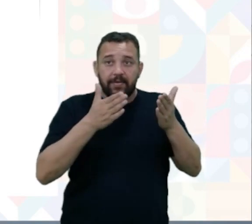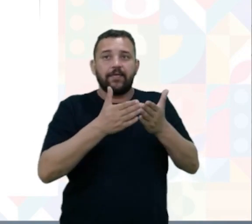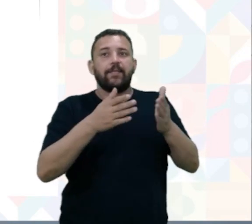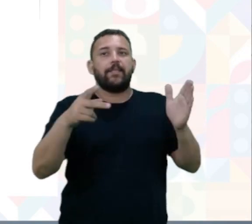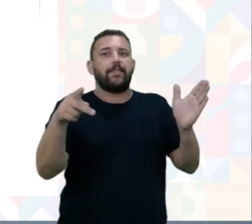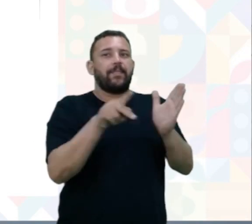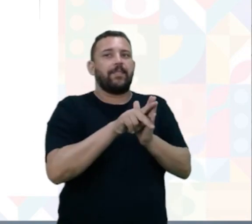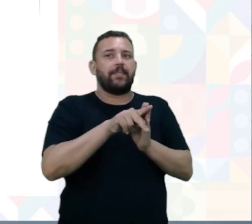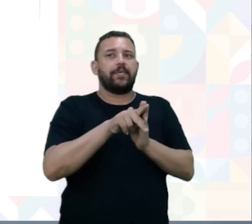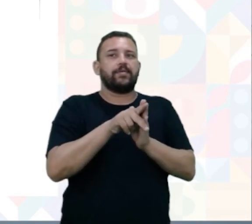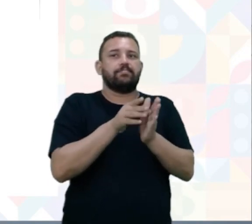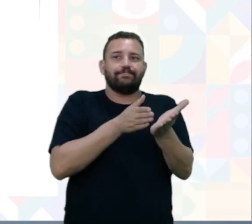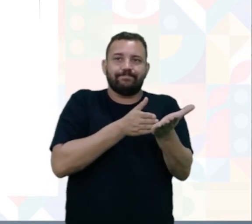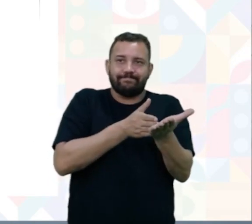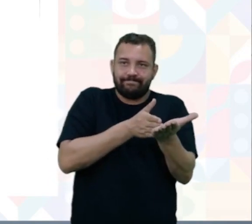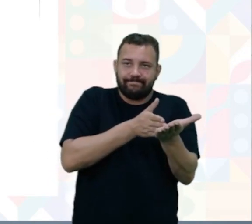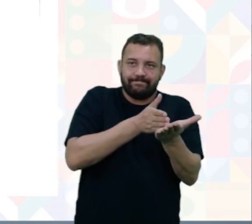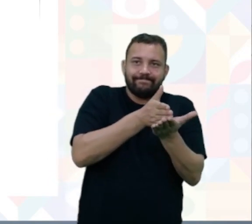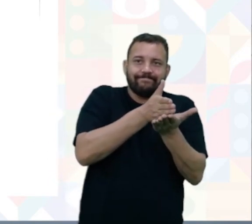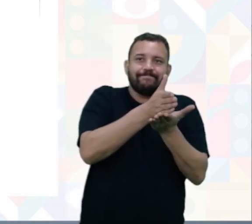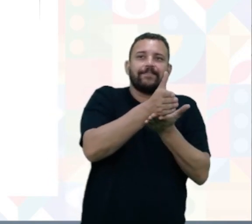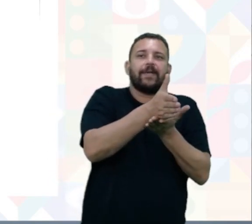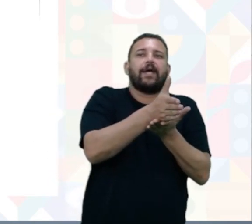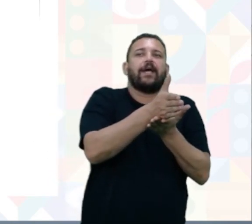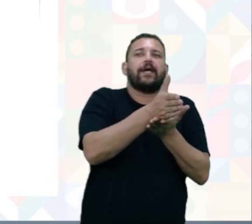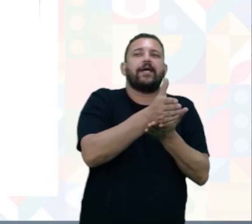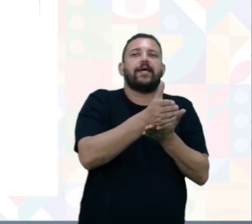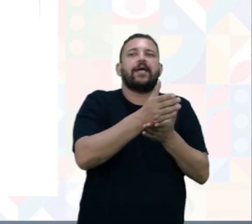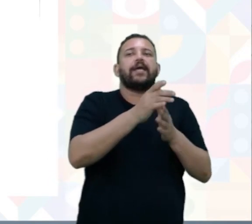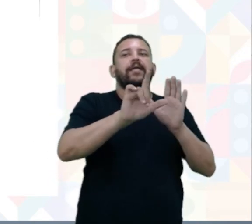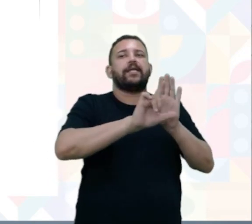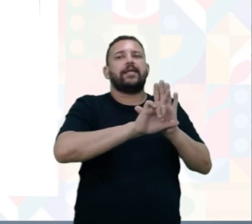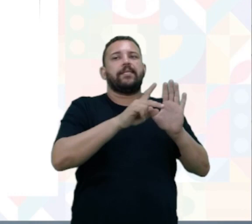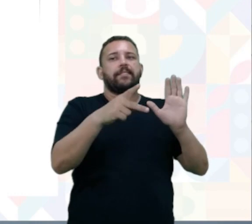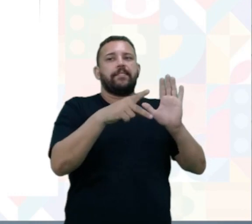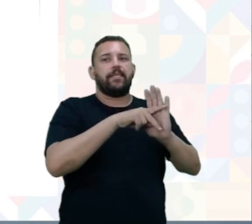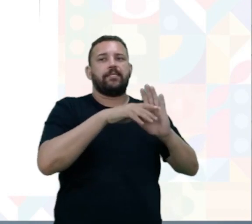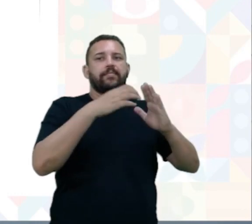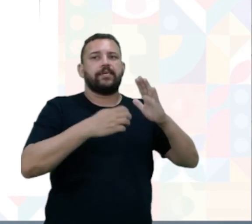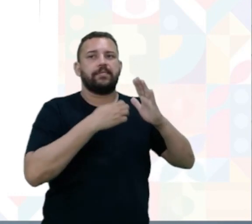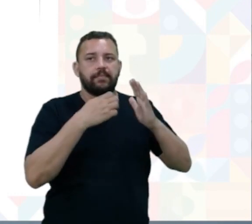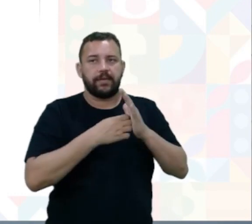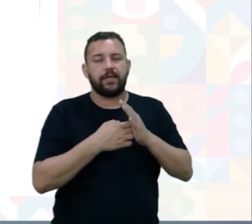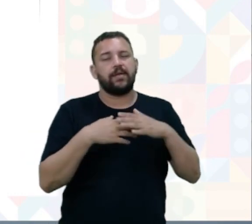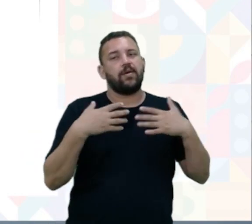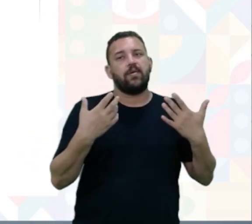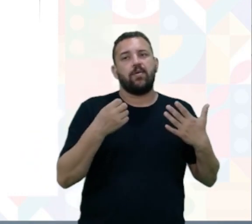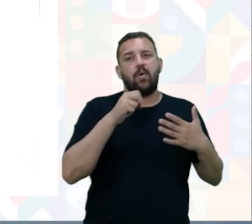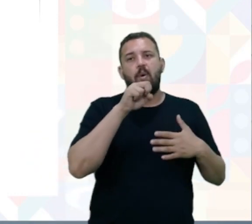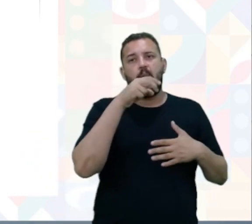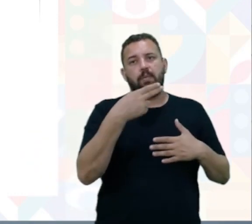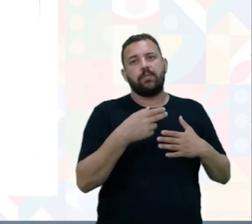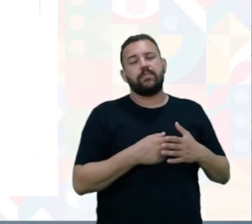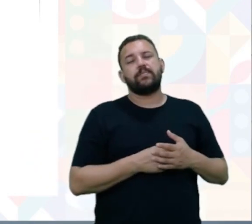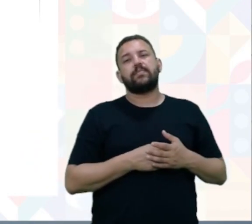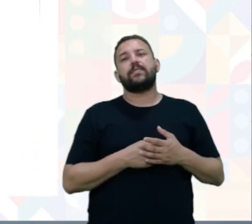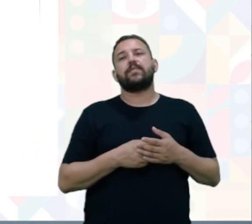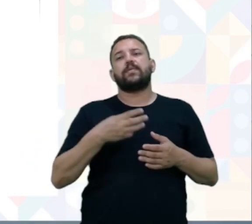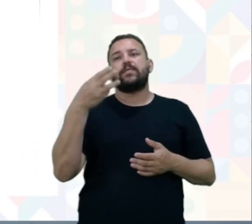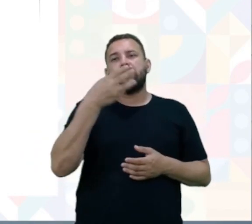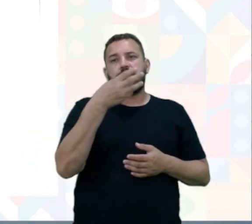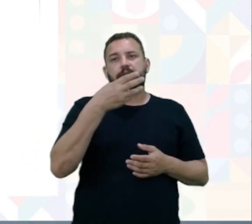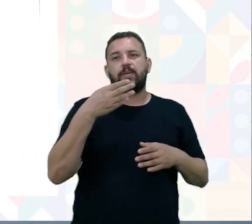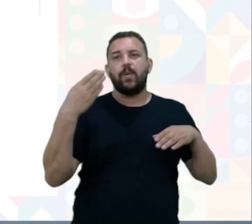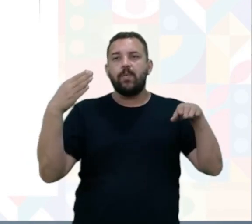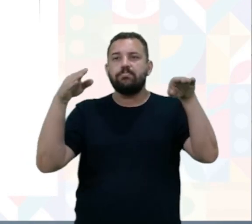estritamente, rigorosamente aos mecanismos legais vigentes. O terceiro princípio se refere à